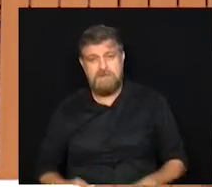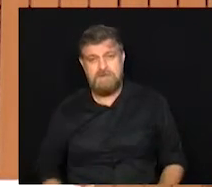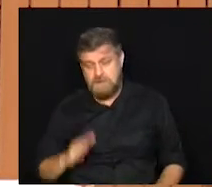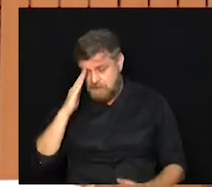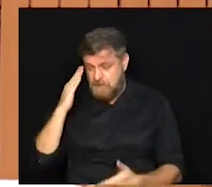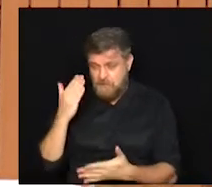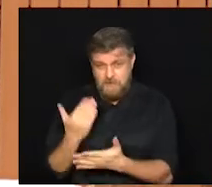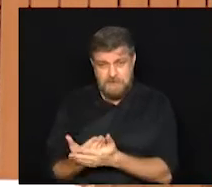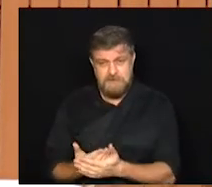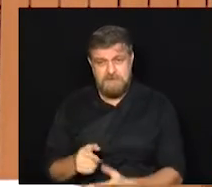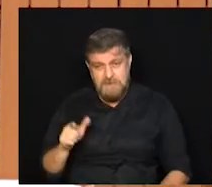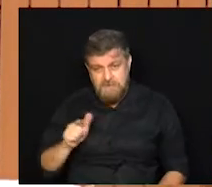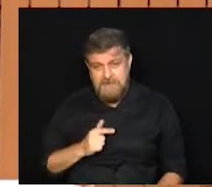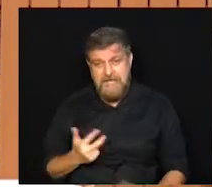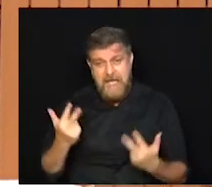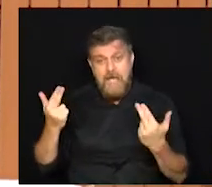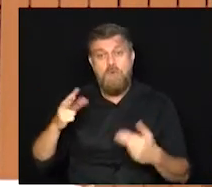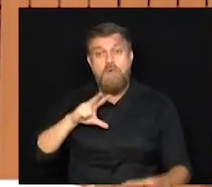indivíduo, como é em Portugal.